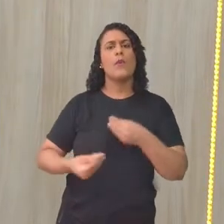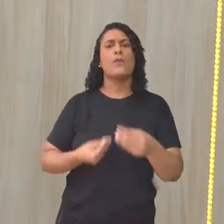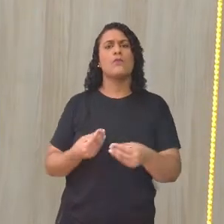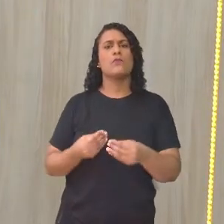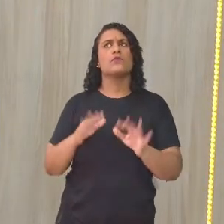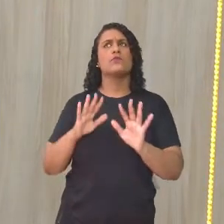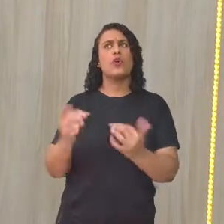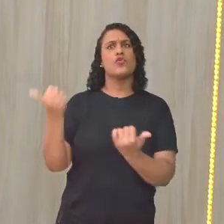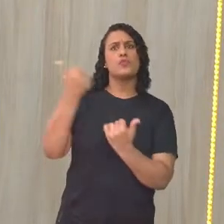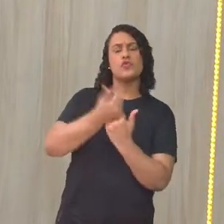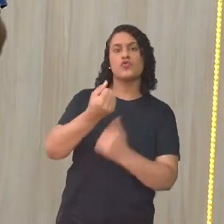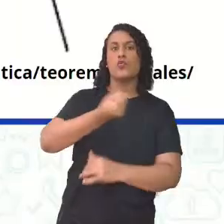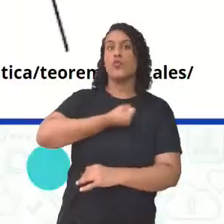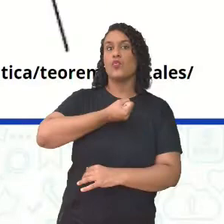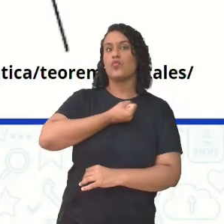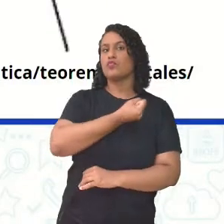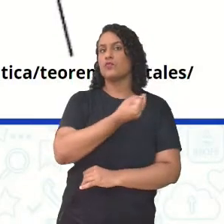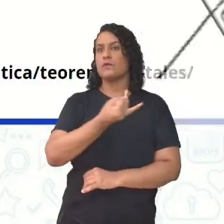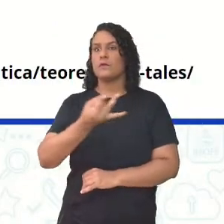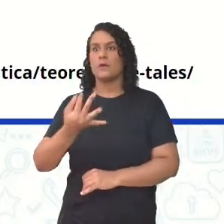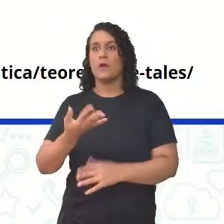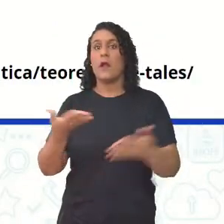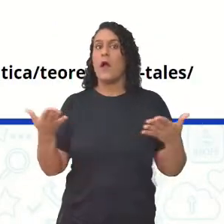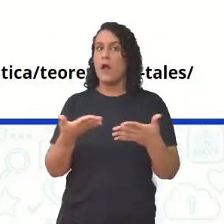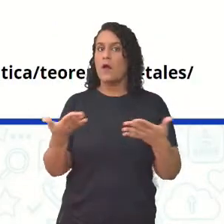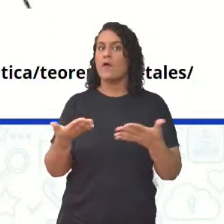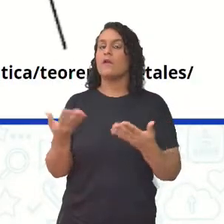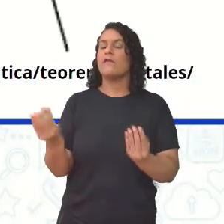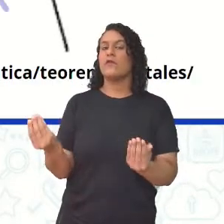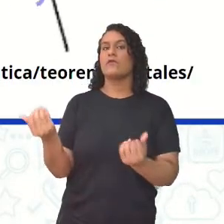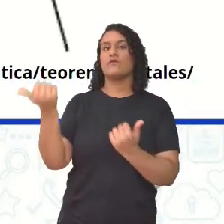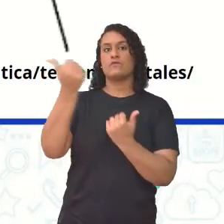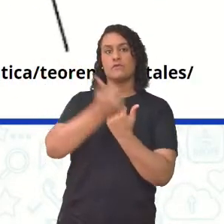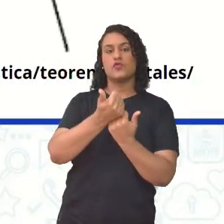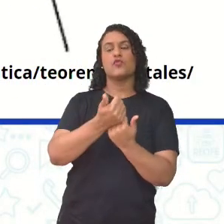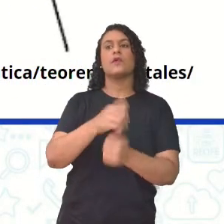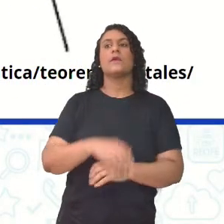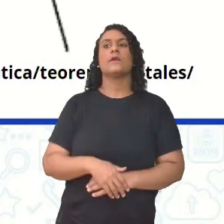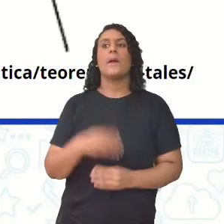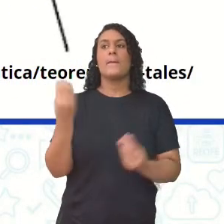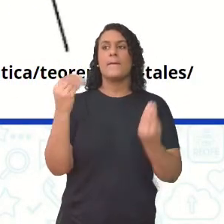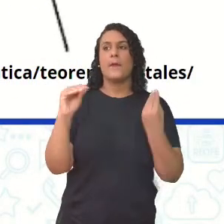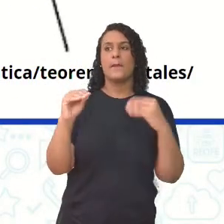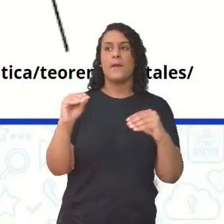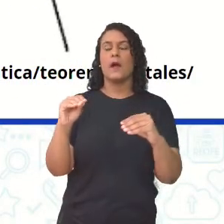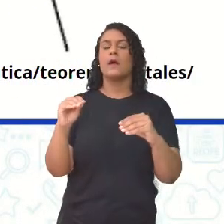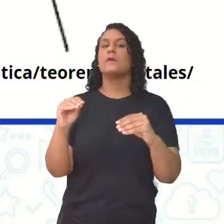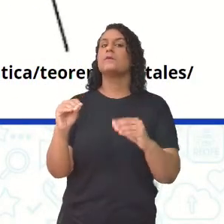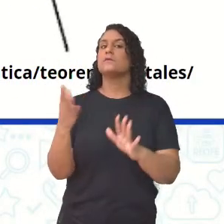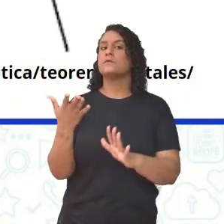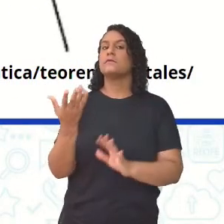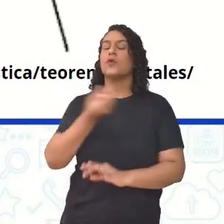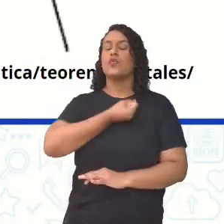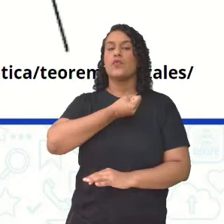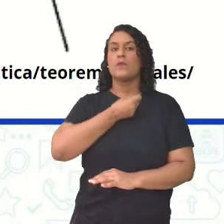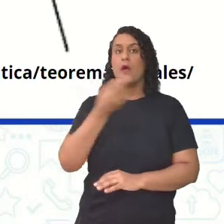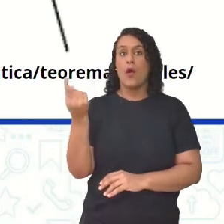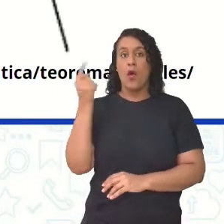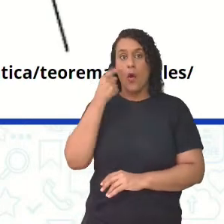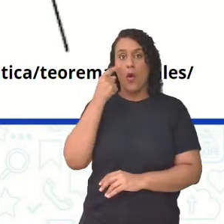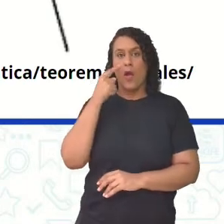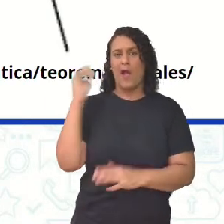em matemática? Aí vou colocar aqui com números para você desenvolver. Veja, vai aparecer agora um pouquinho mais complexo. Veja, se eu colocar